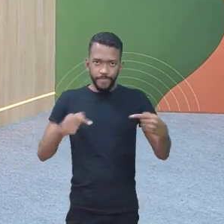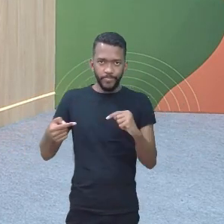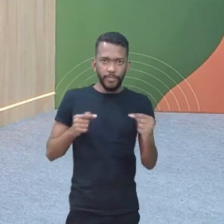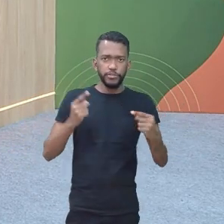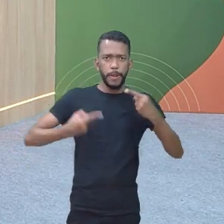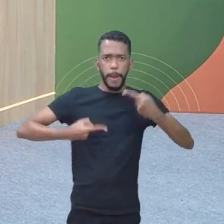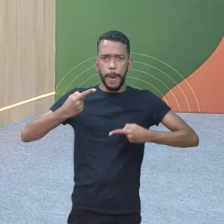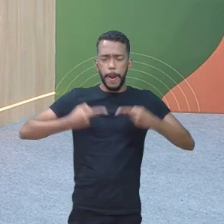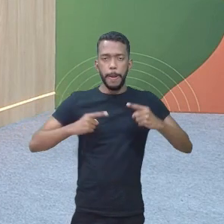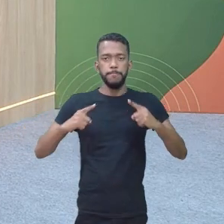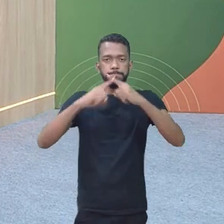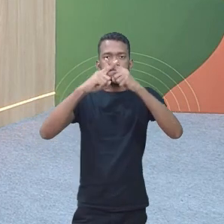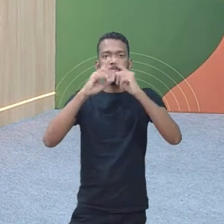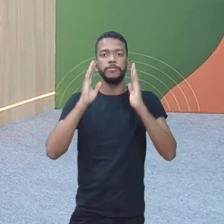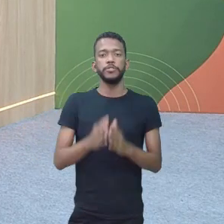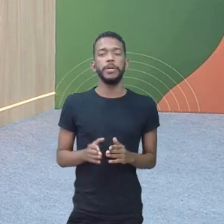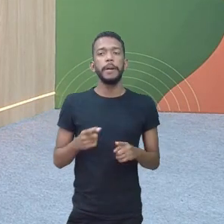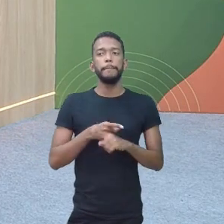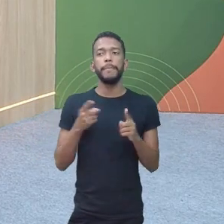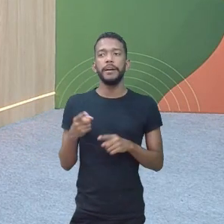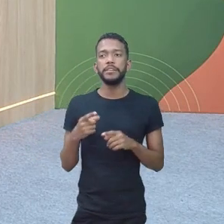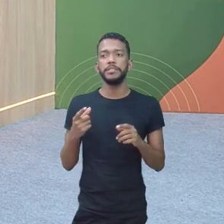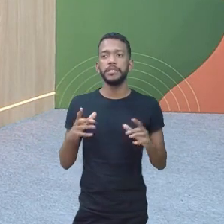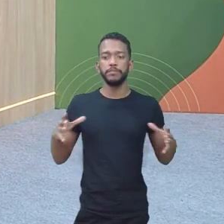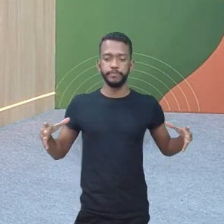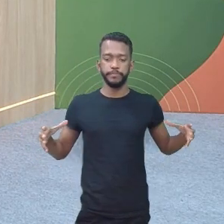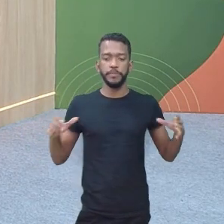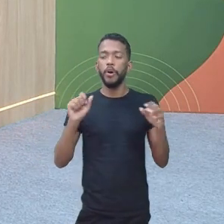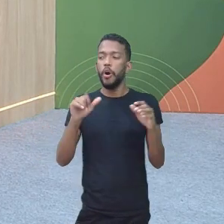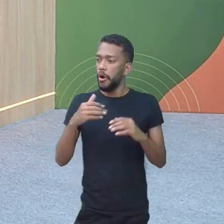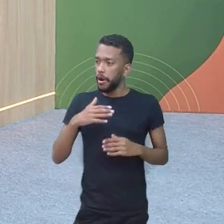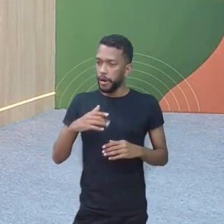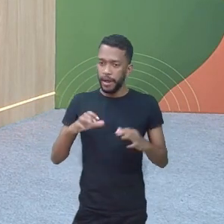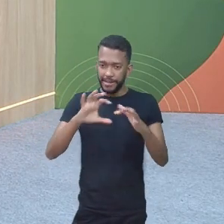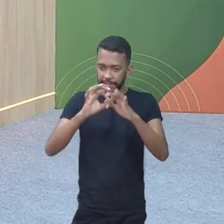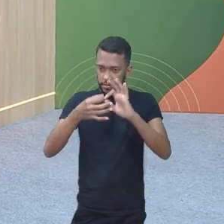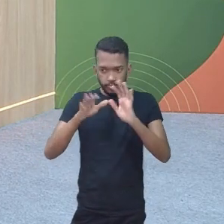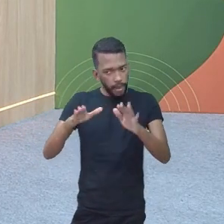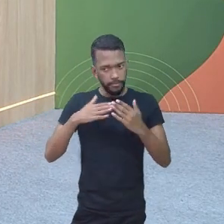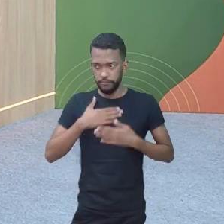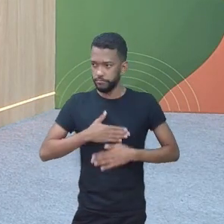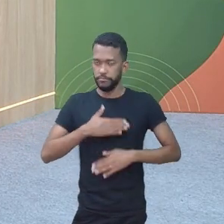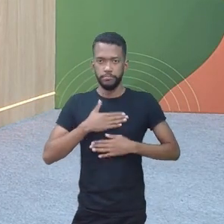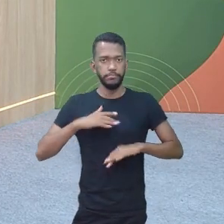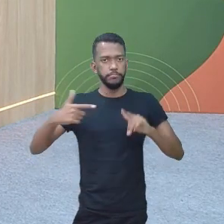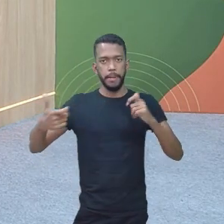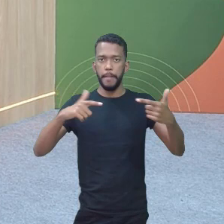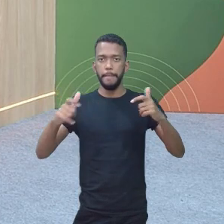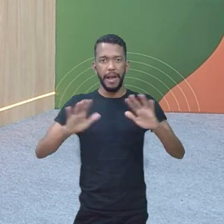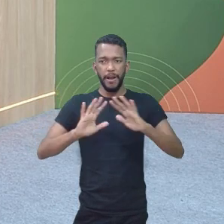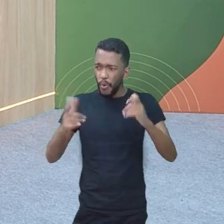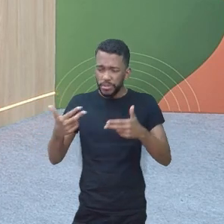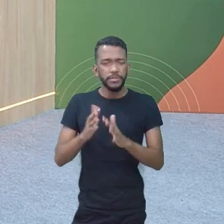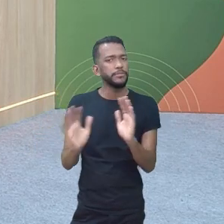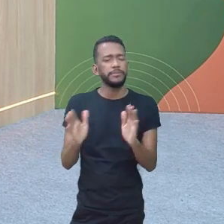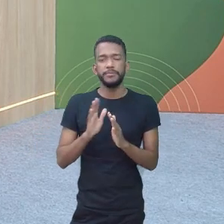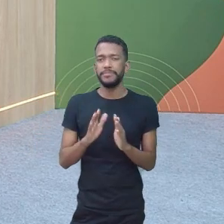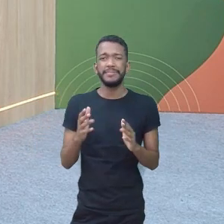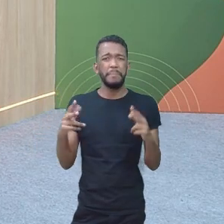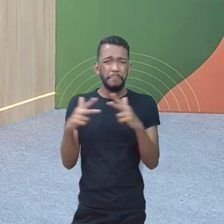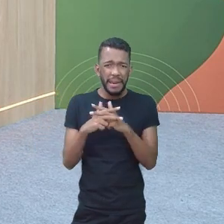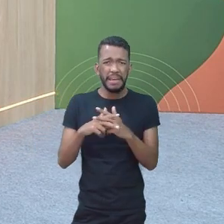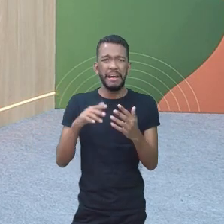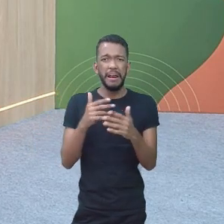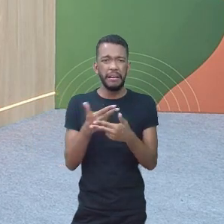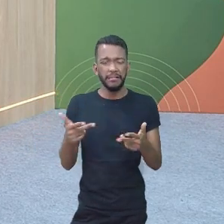eles se juntaram e assim, ó, durante os jogos a gente vai dar uma trégua, né, sem briga, sem